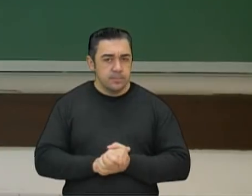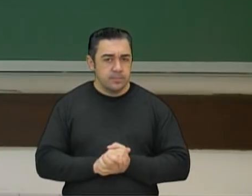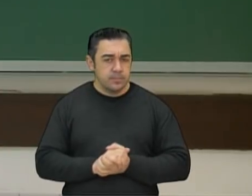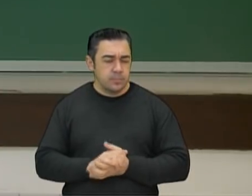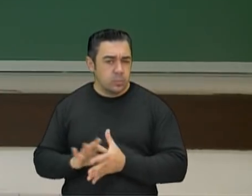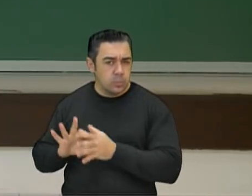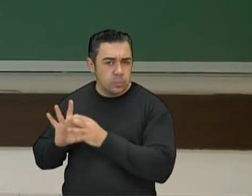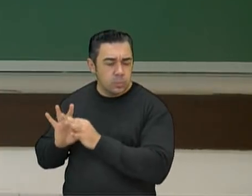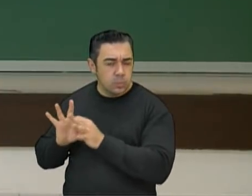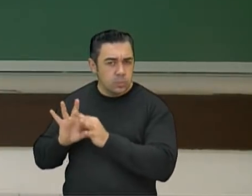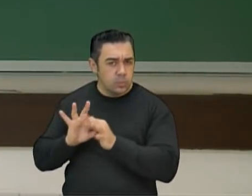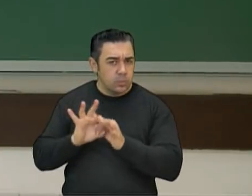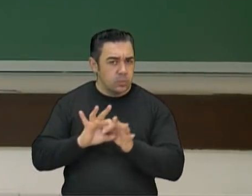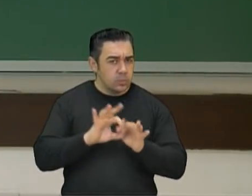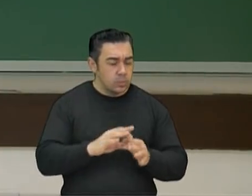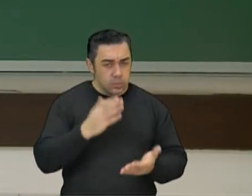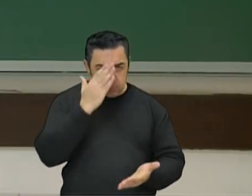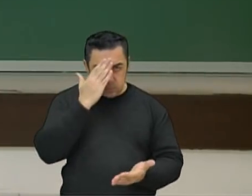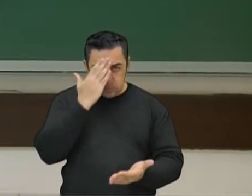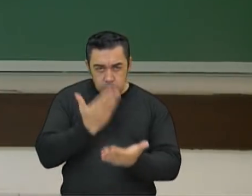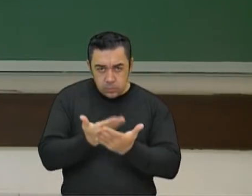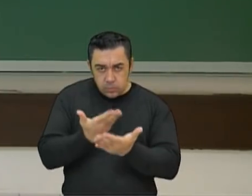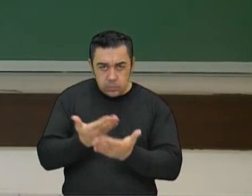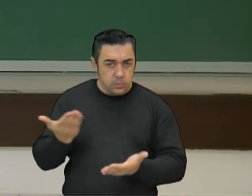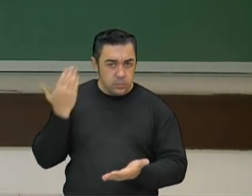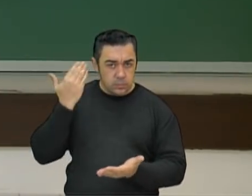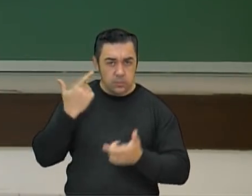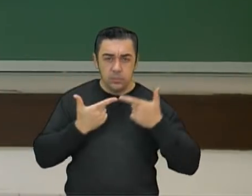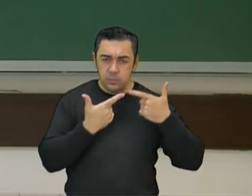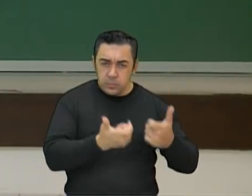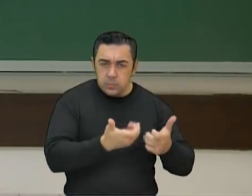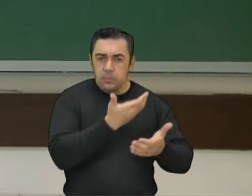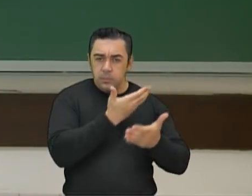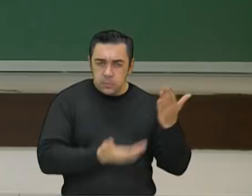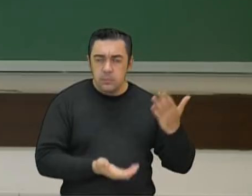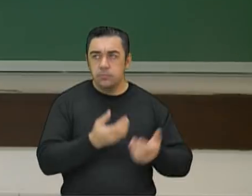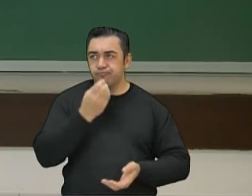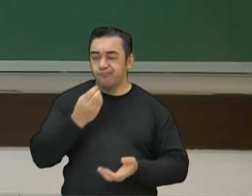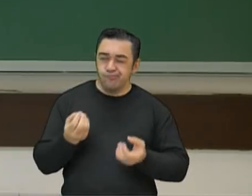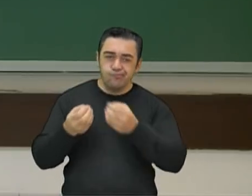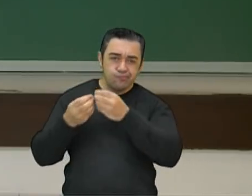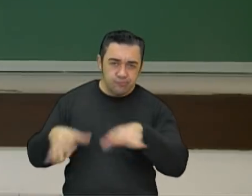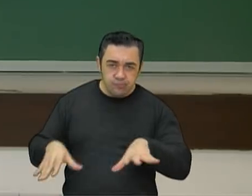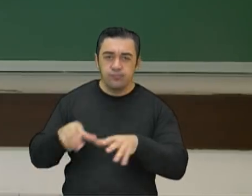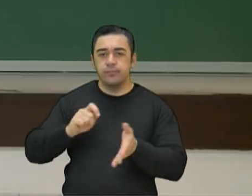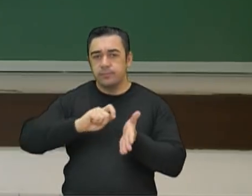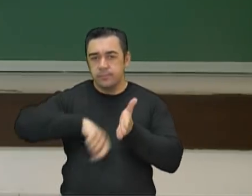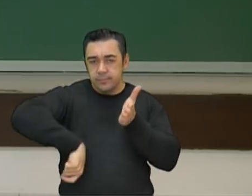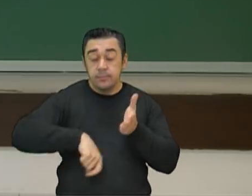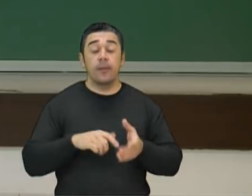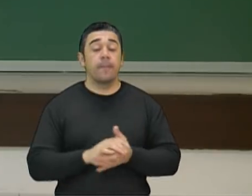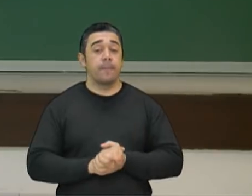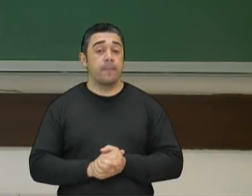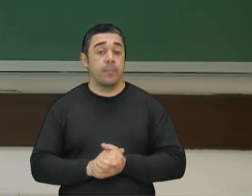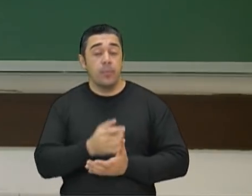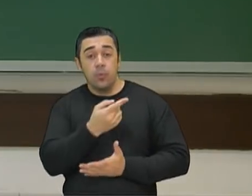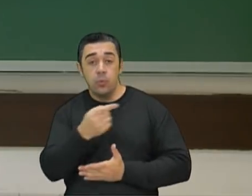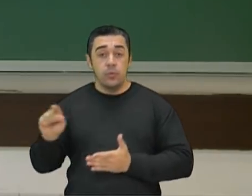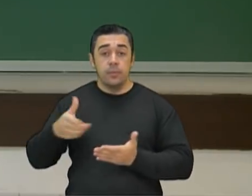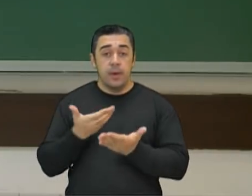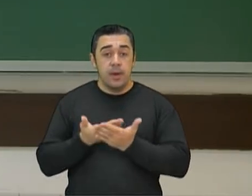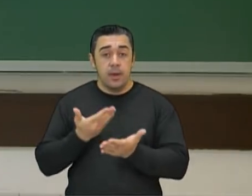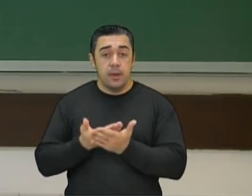Contextualizamos para você aulas passadas, tá lembrado disso? Guerra, a Alemanha perdeu, humilhação, Tratado de Versalhes. E na nossa última aula